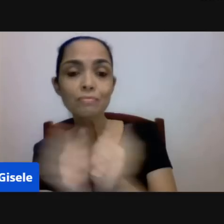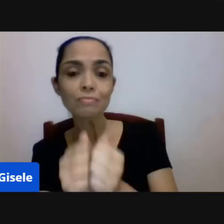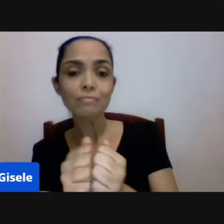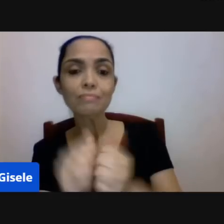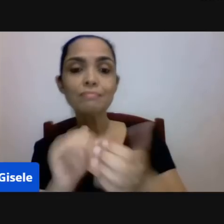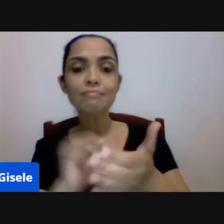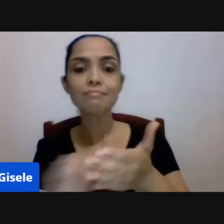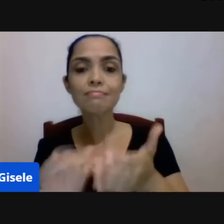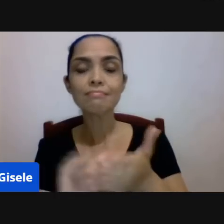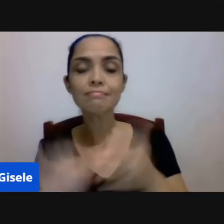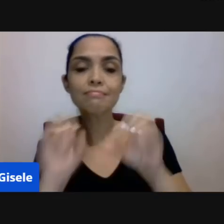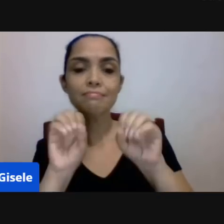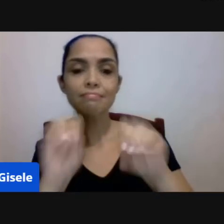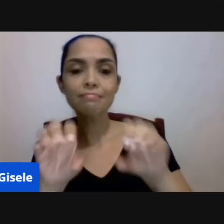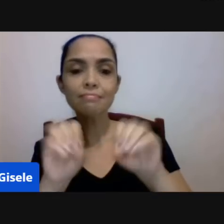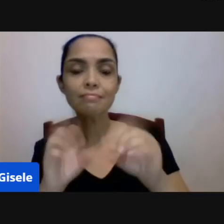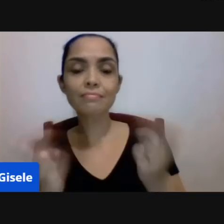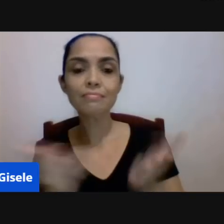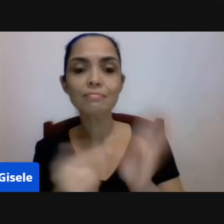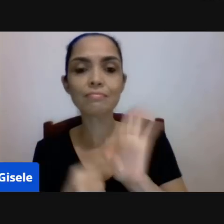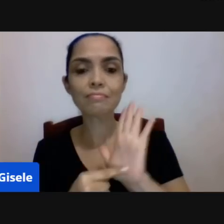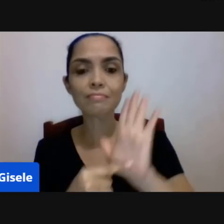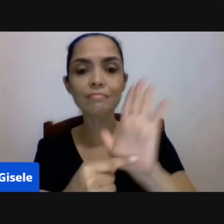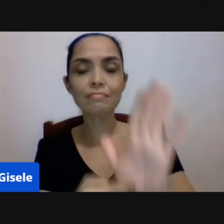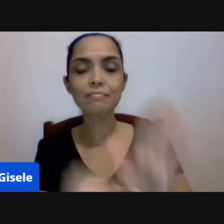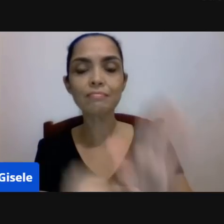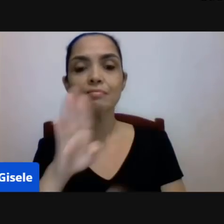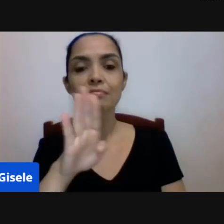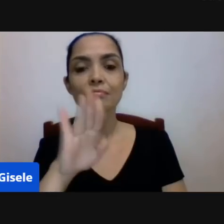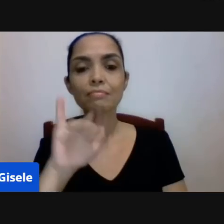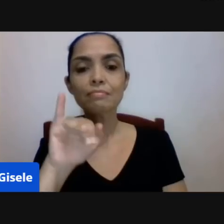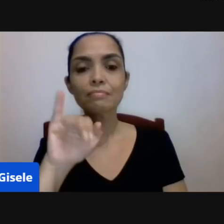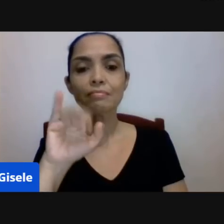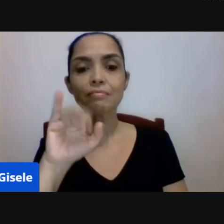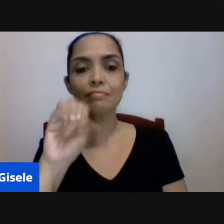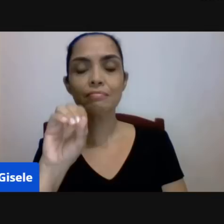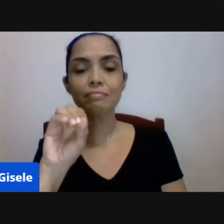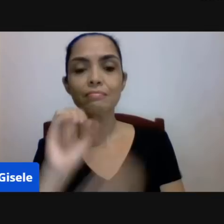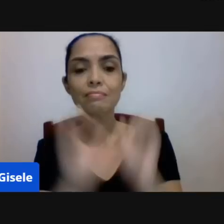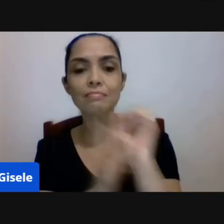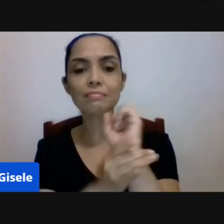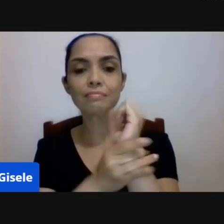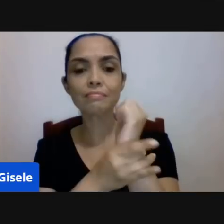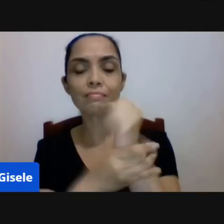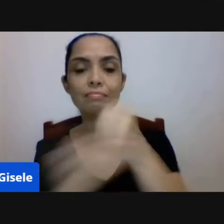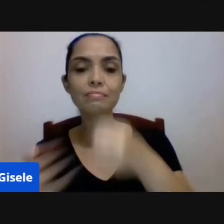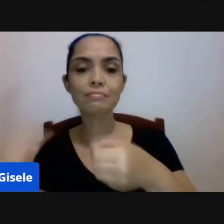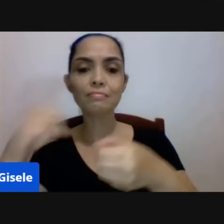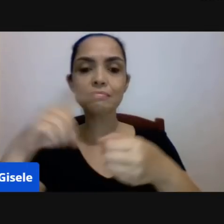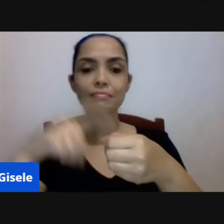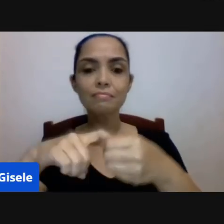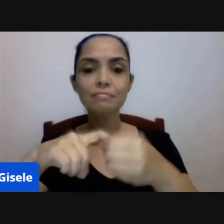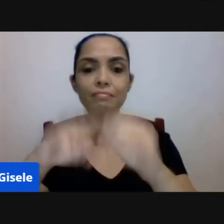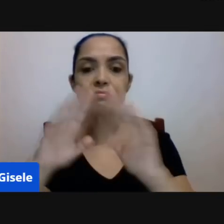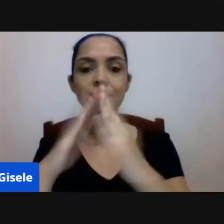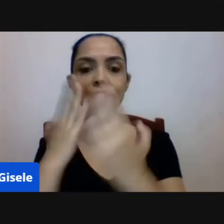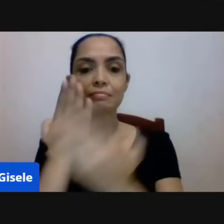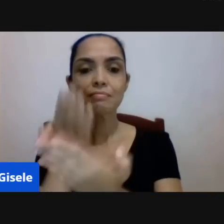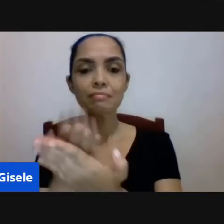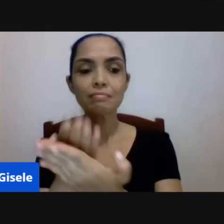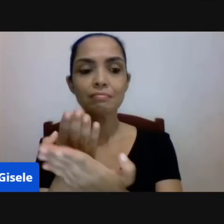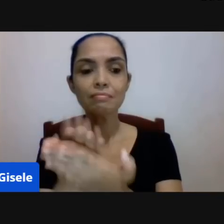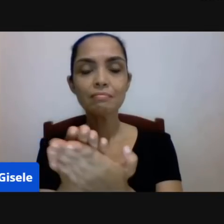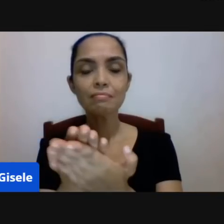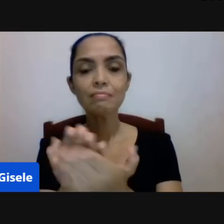para vocês um pouco sobre as normas de biossegurança para um retorno seguro às aulas durante a pandemia. Então, eu vou compartilhar aqui